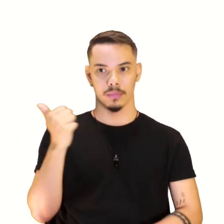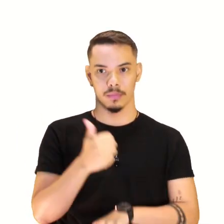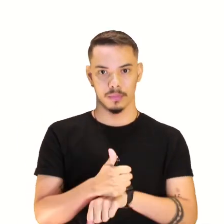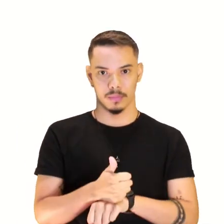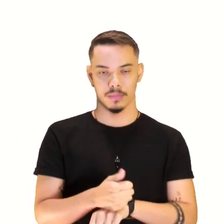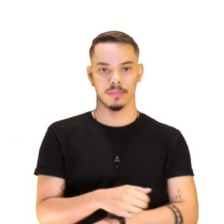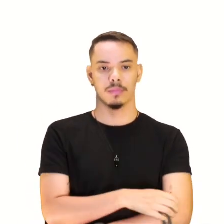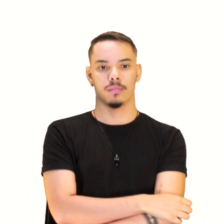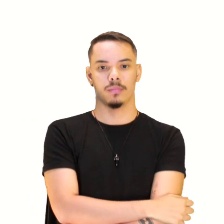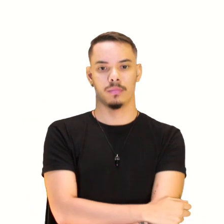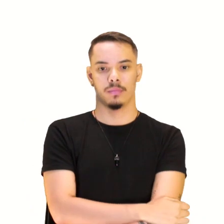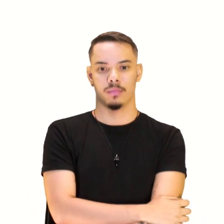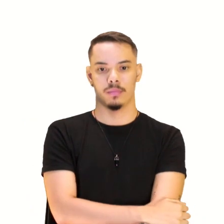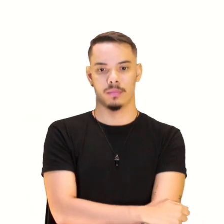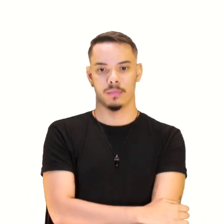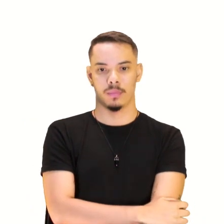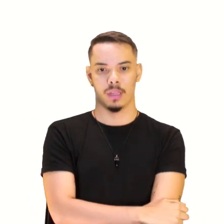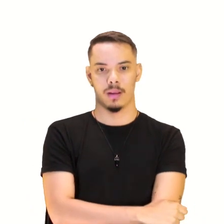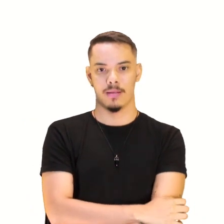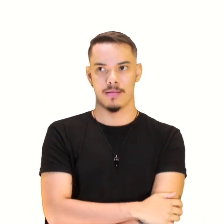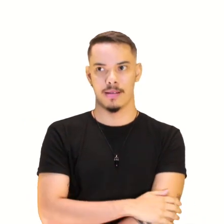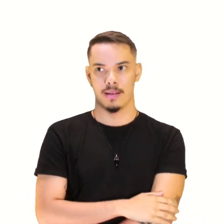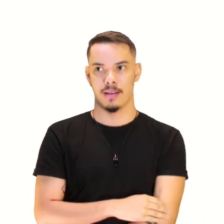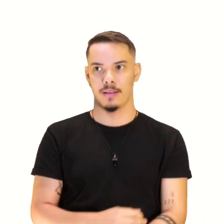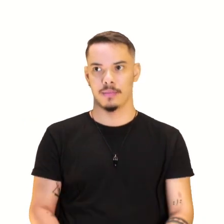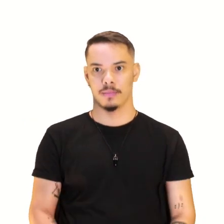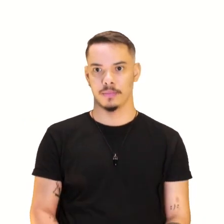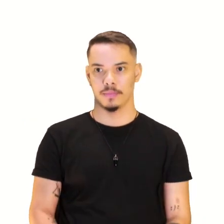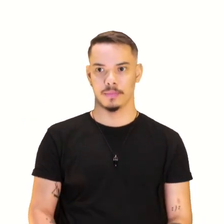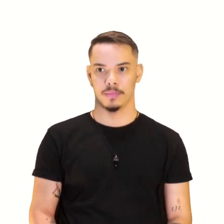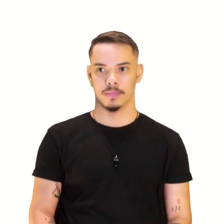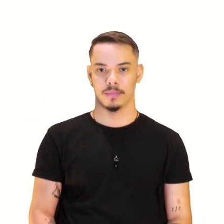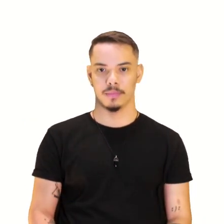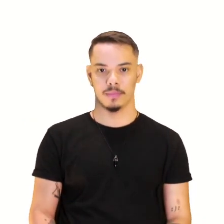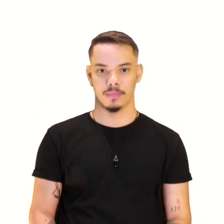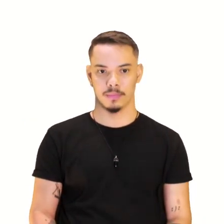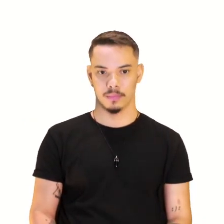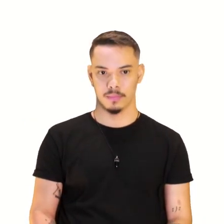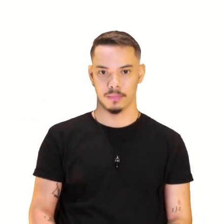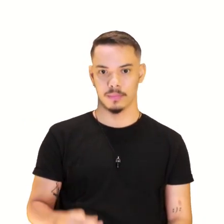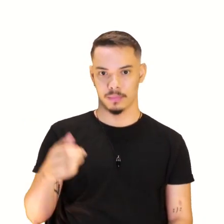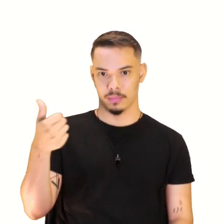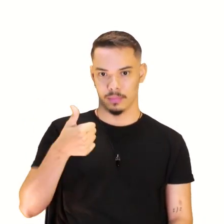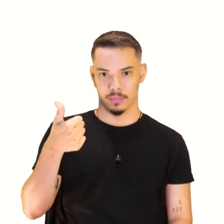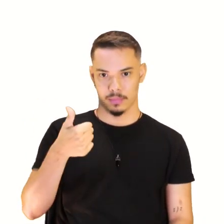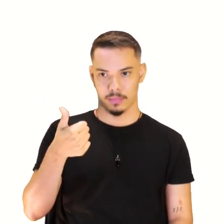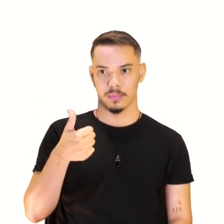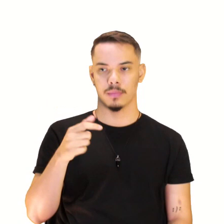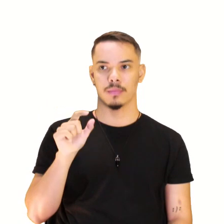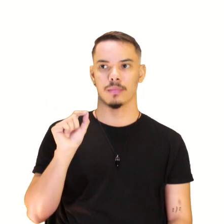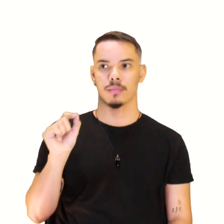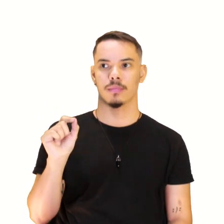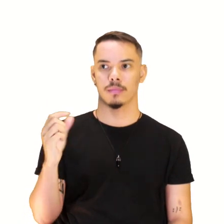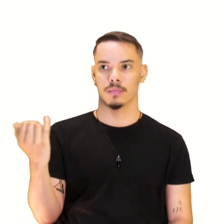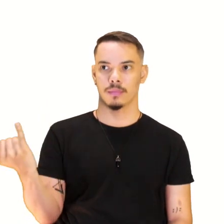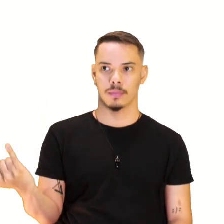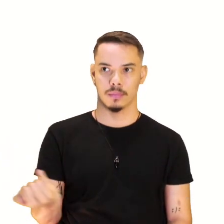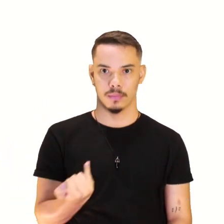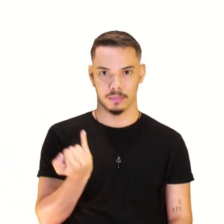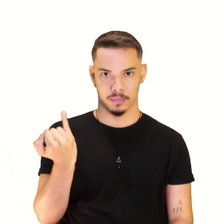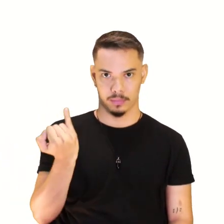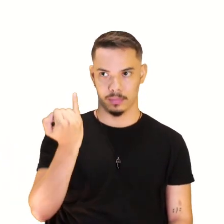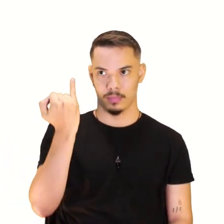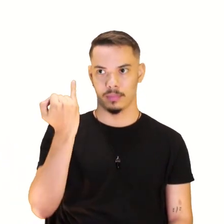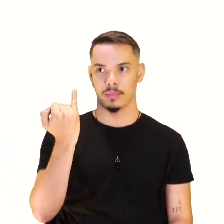equação e partiu solução. Resolve a expressão. Podemos dizer que esse primeiro passo aqui é aquele passo importante